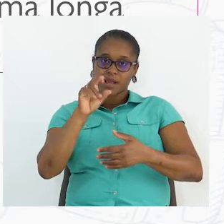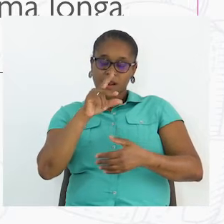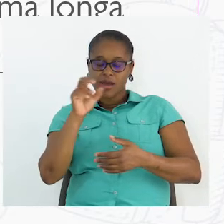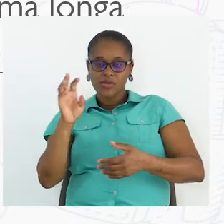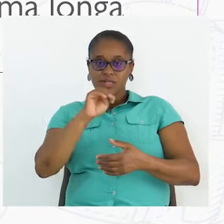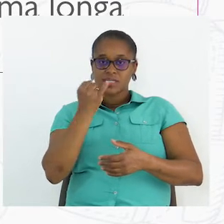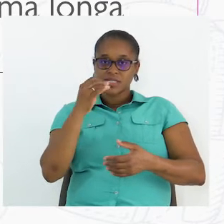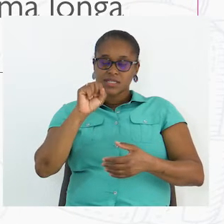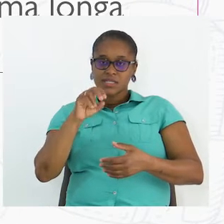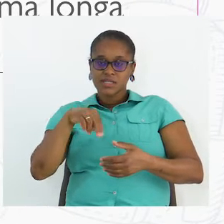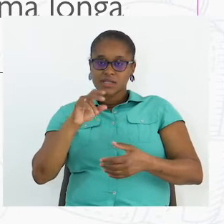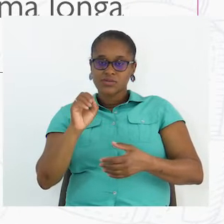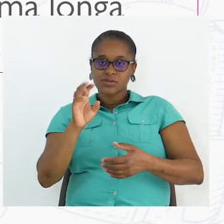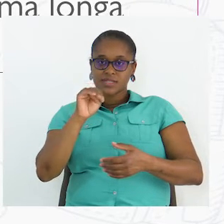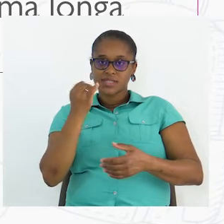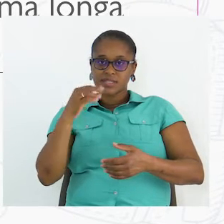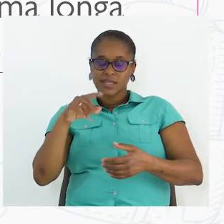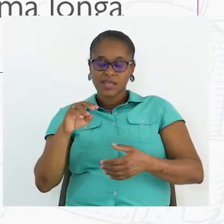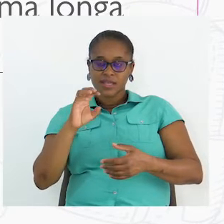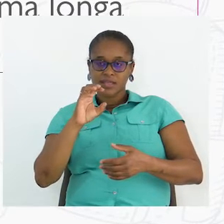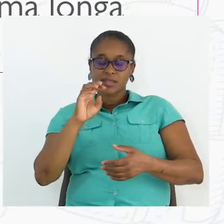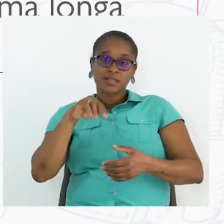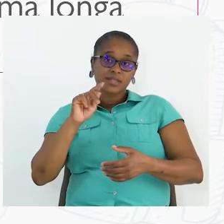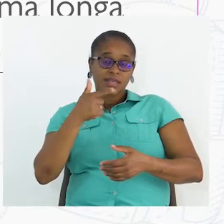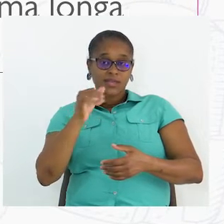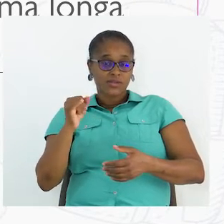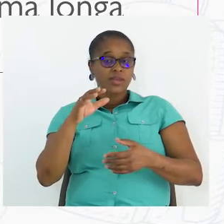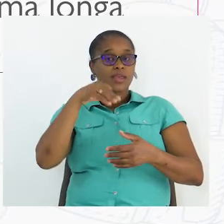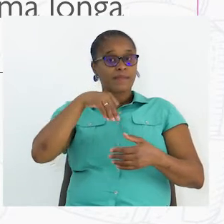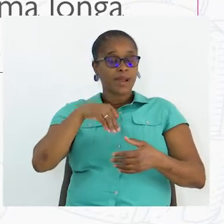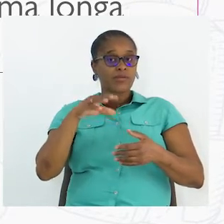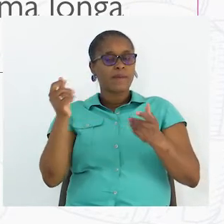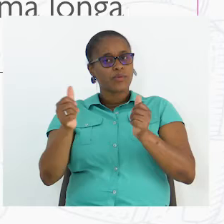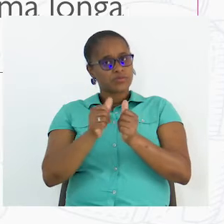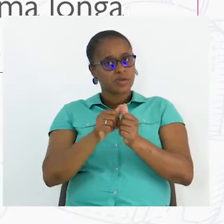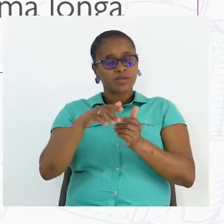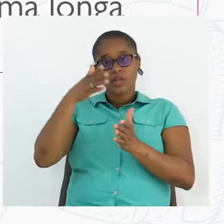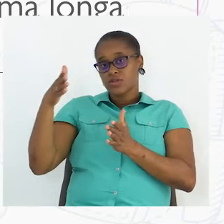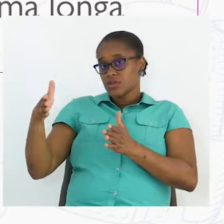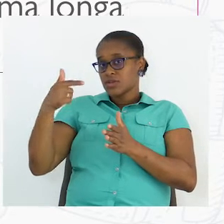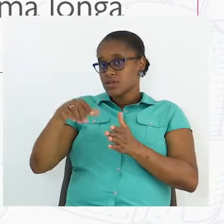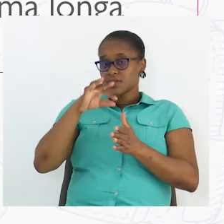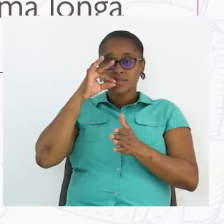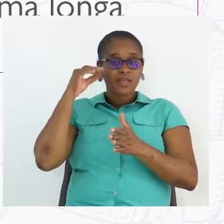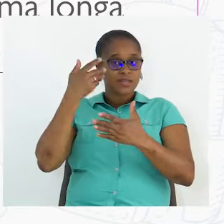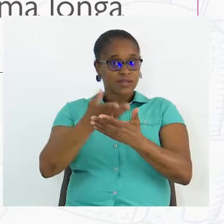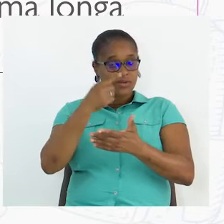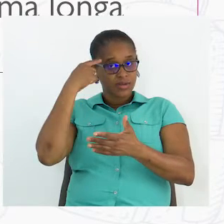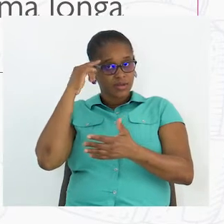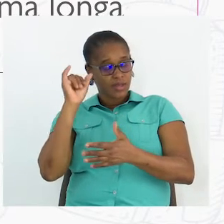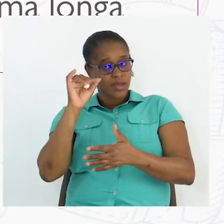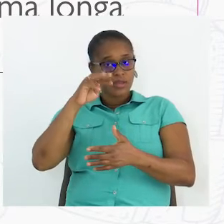signos cinéticos, plano aproximado. Do lado direito temos, são sinais que dão ideia de